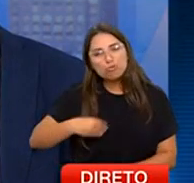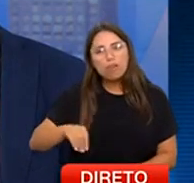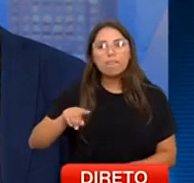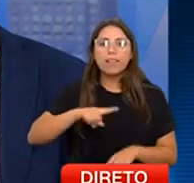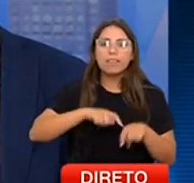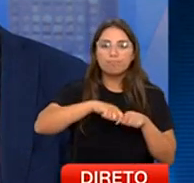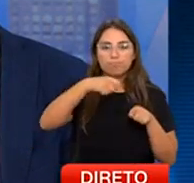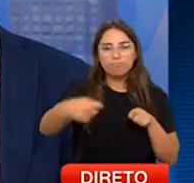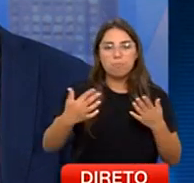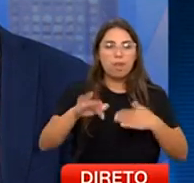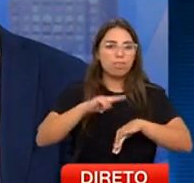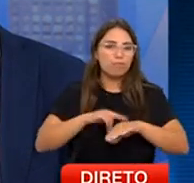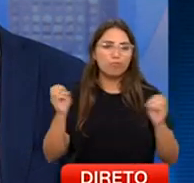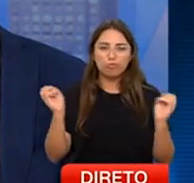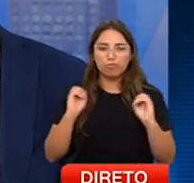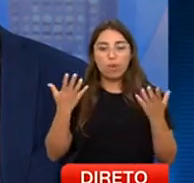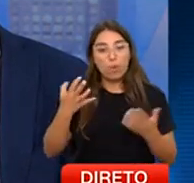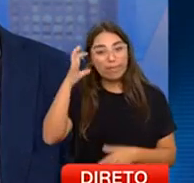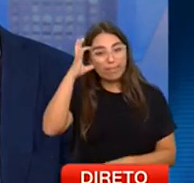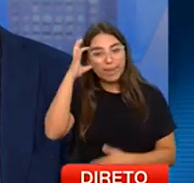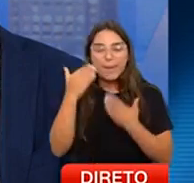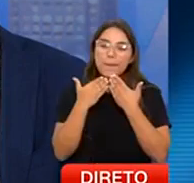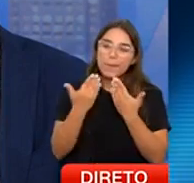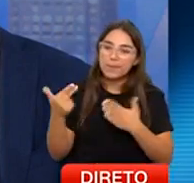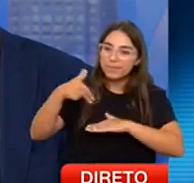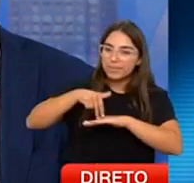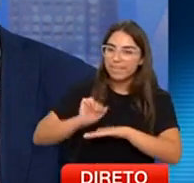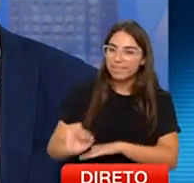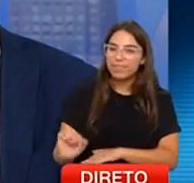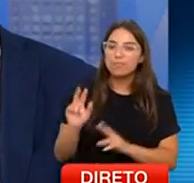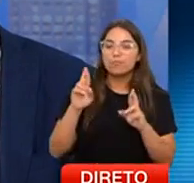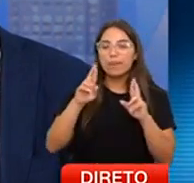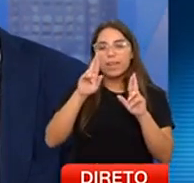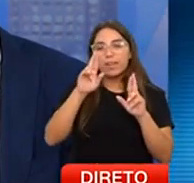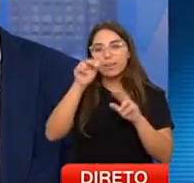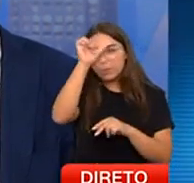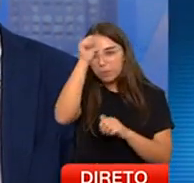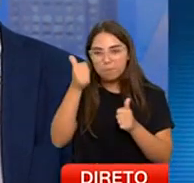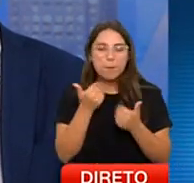esta conversa mas não há mais tempo nesta edição da tarde obrigada por ter estado connosco e o resto um bom domingo muito bem Tudo bom obrigado